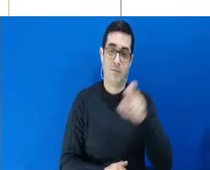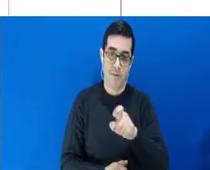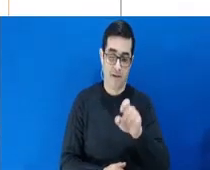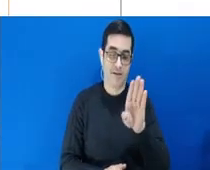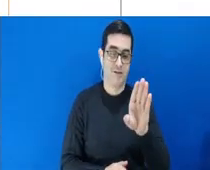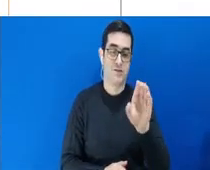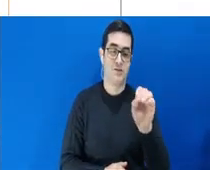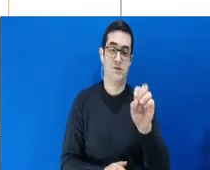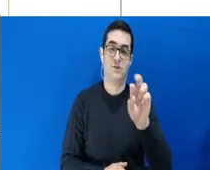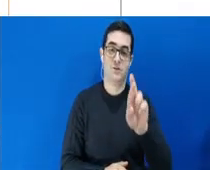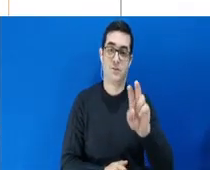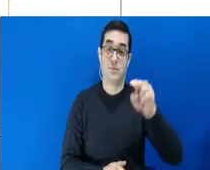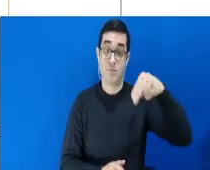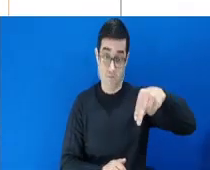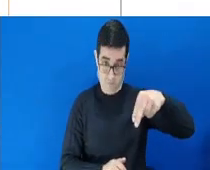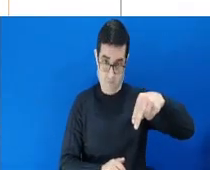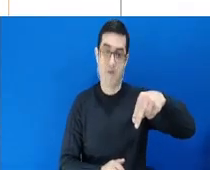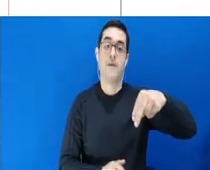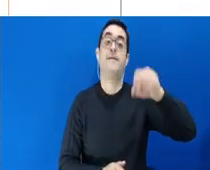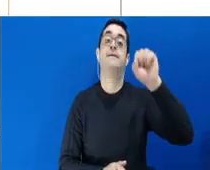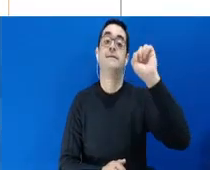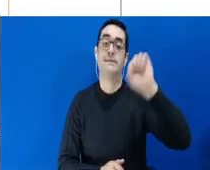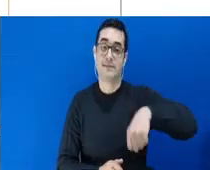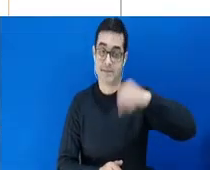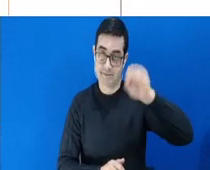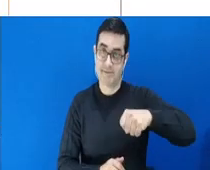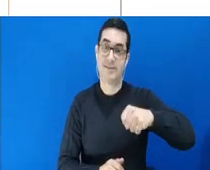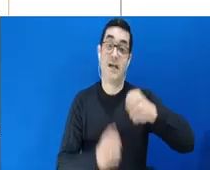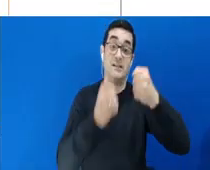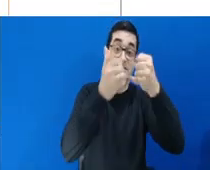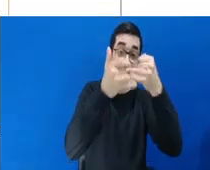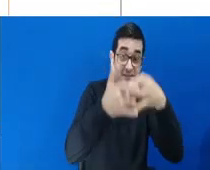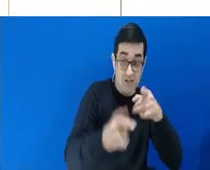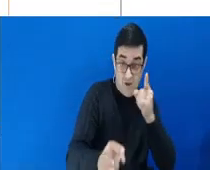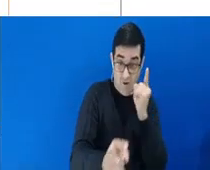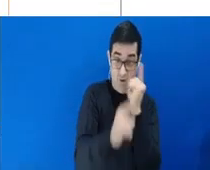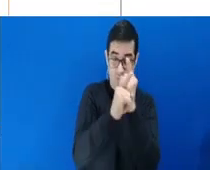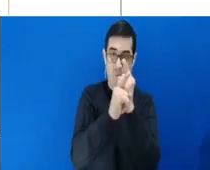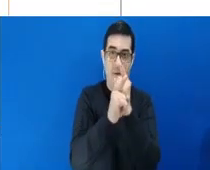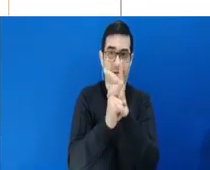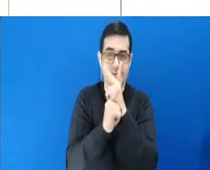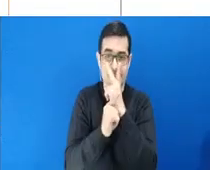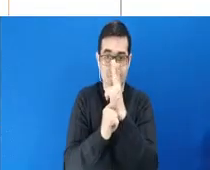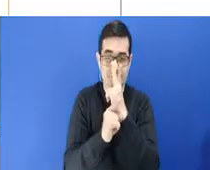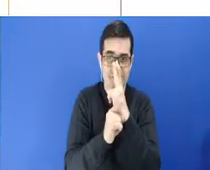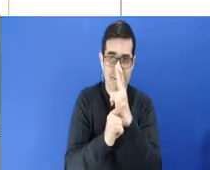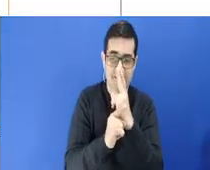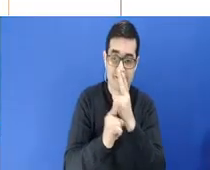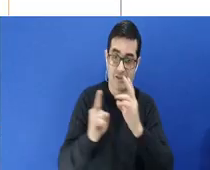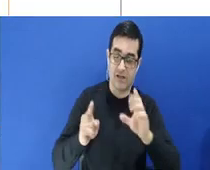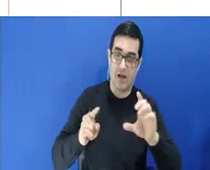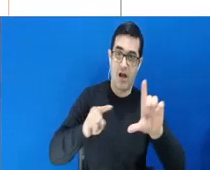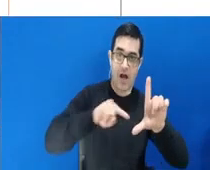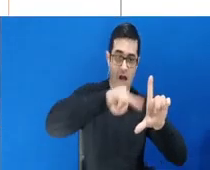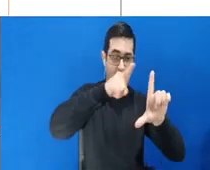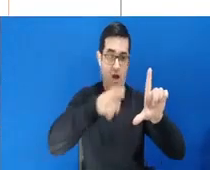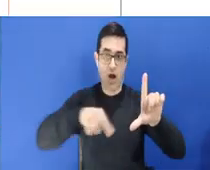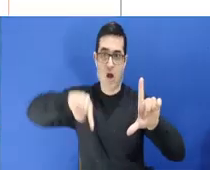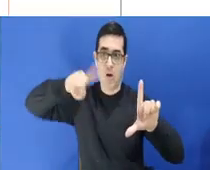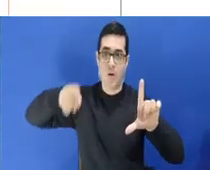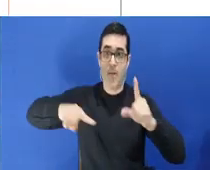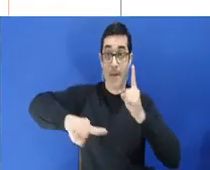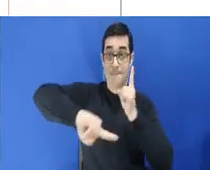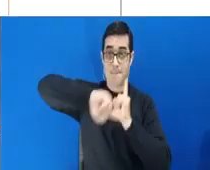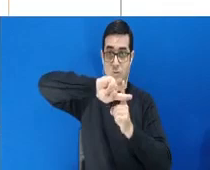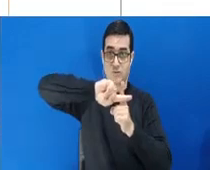fala quadrado da função de onda, então uma onda tem sempre um positivo e um negativo, e quando eu elevo ao quadrado,